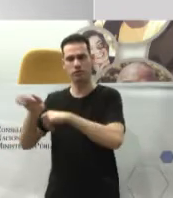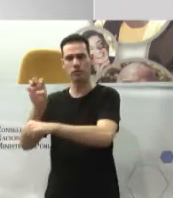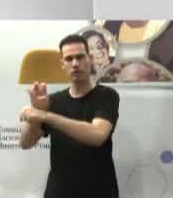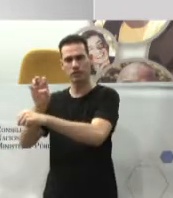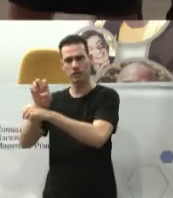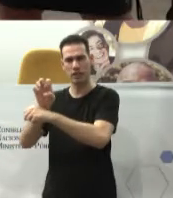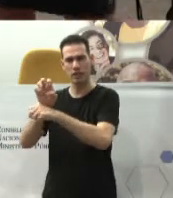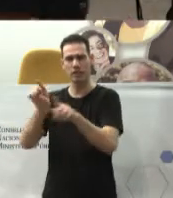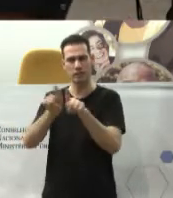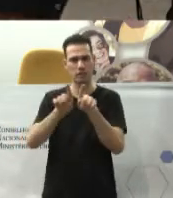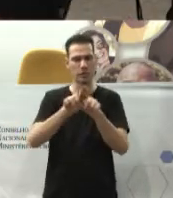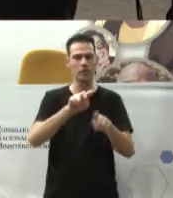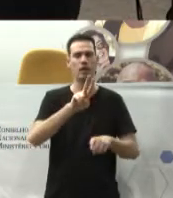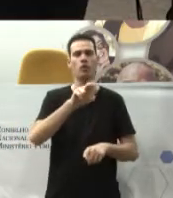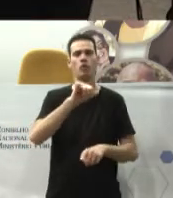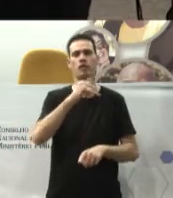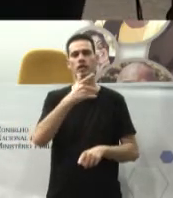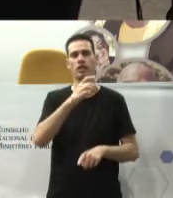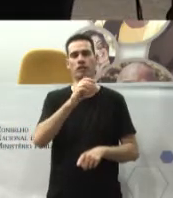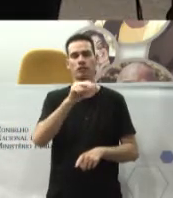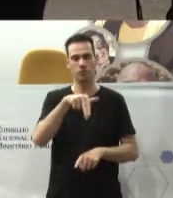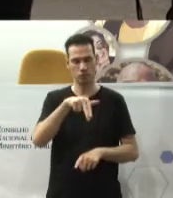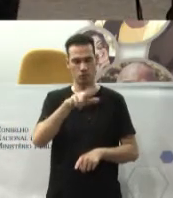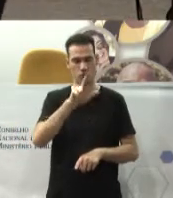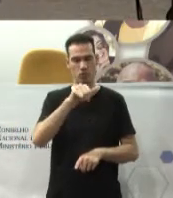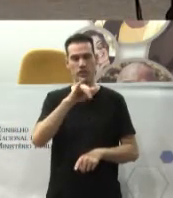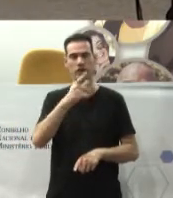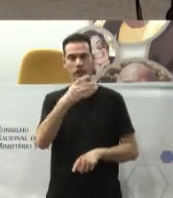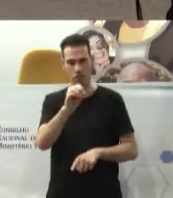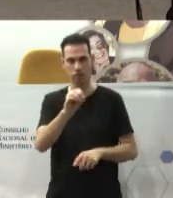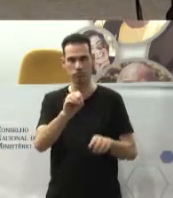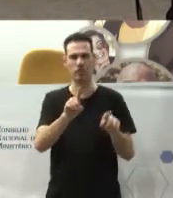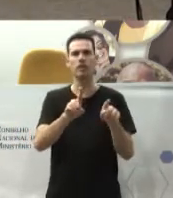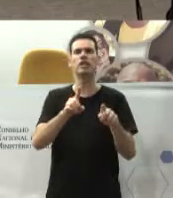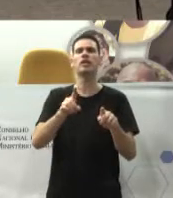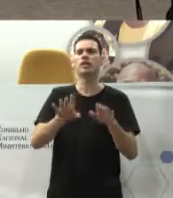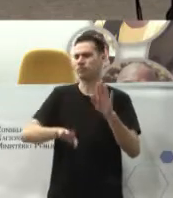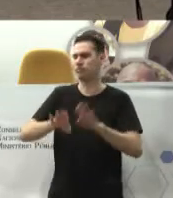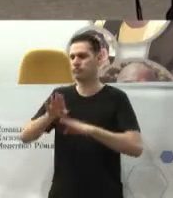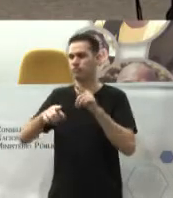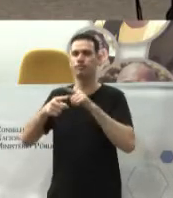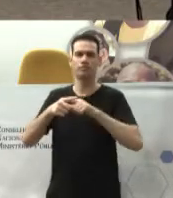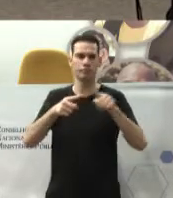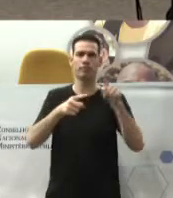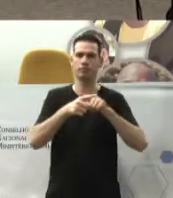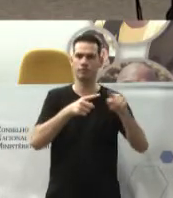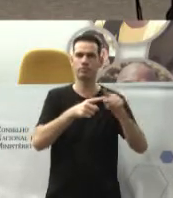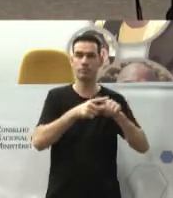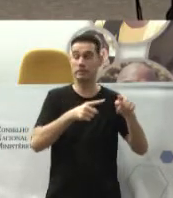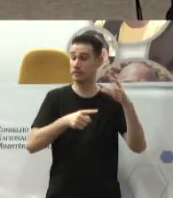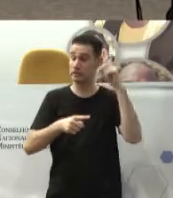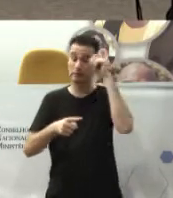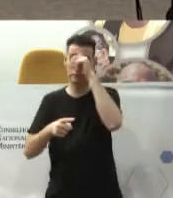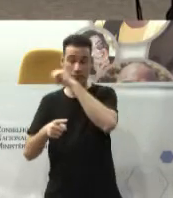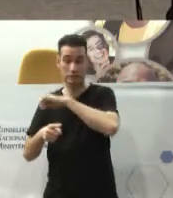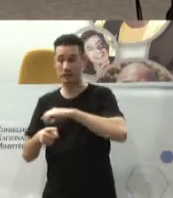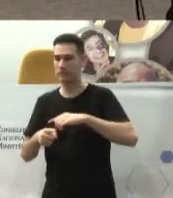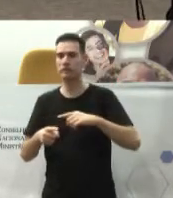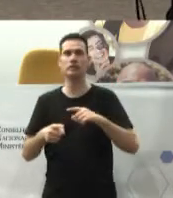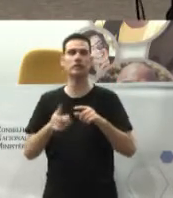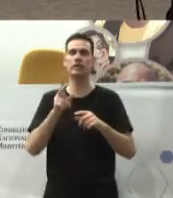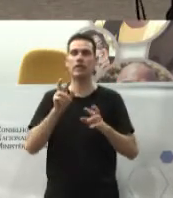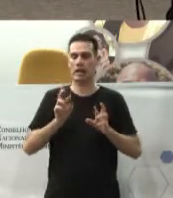União. Existem determinadas demandas que são de alta complexidade, demandas de câncer,